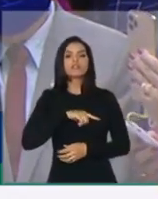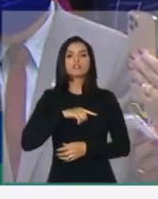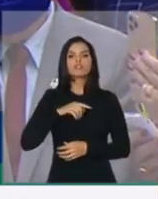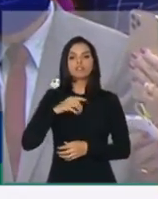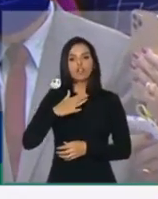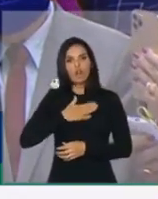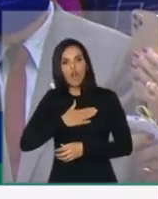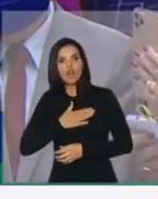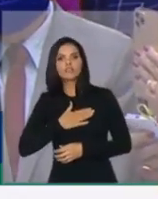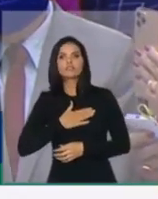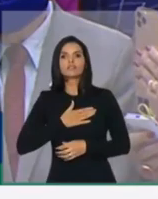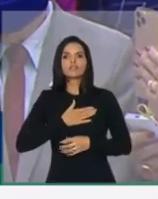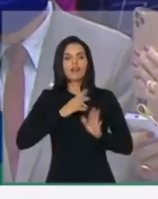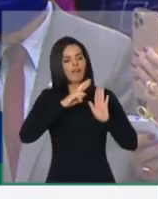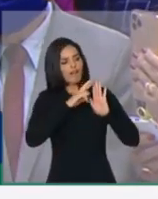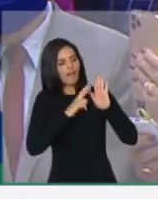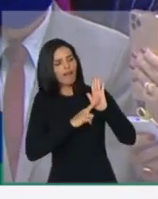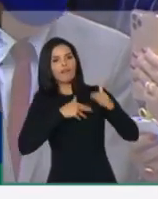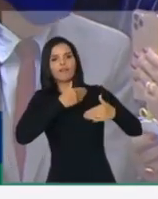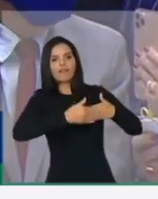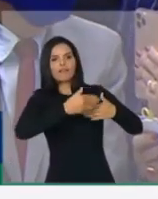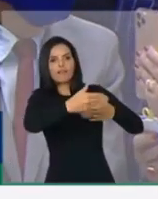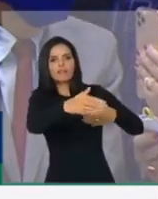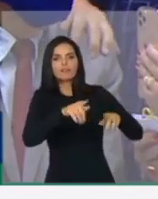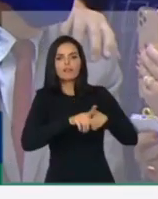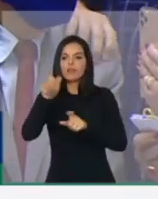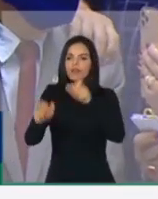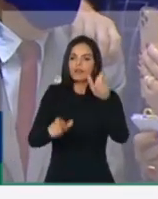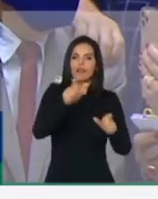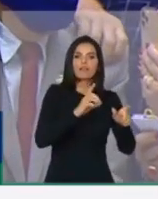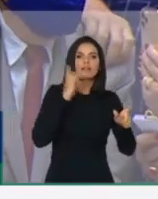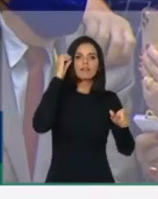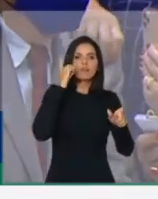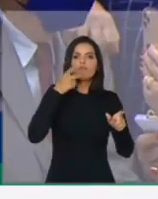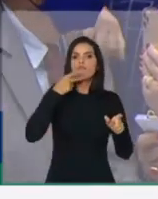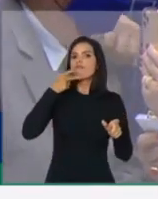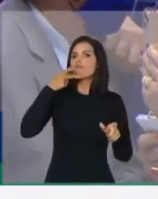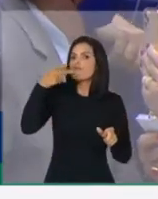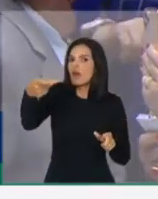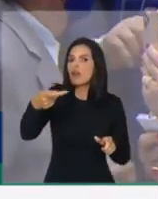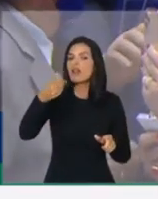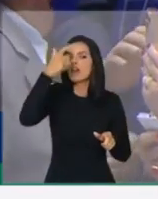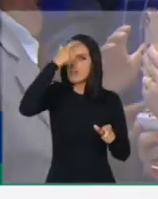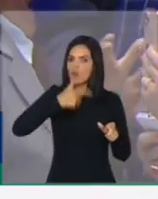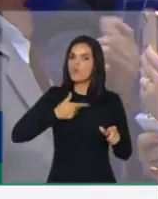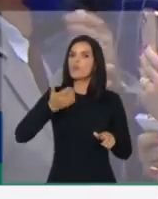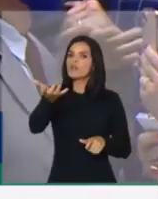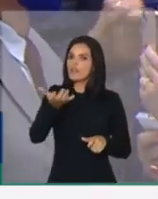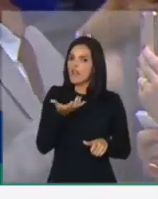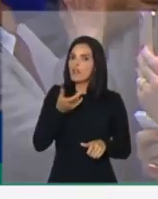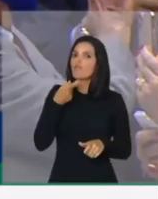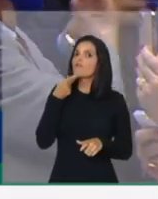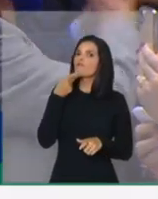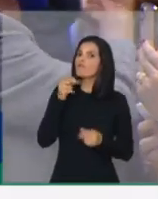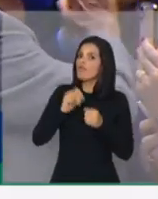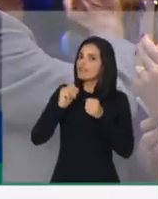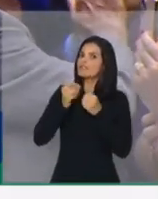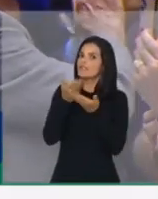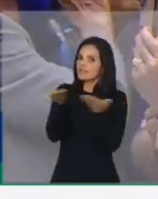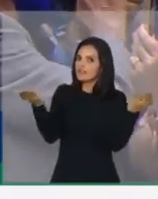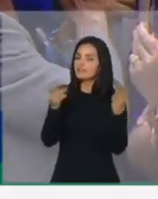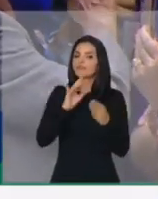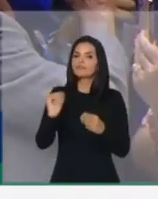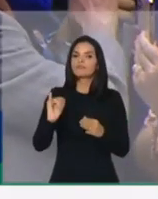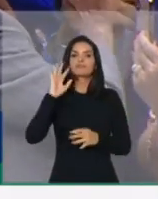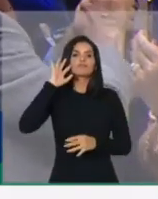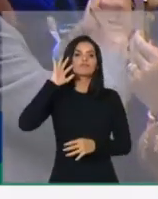ritos, dando voz a cada deputado, como destaquei como mote de minha campanha, estaremos tornando o